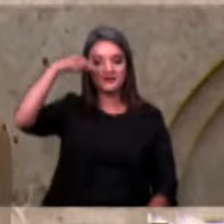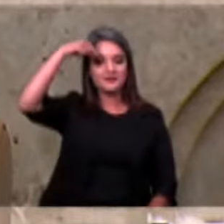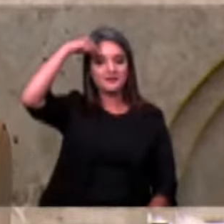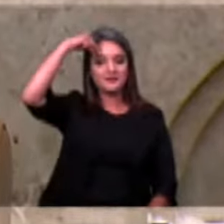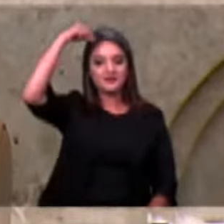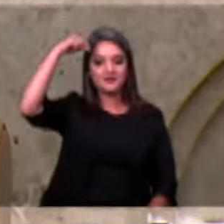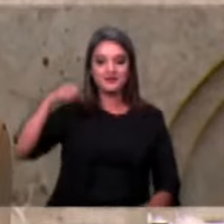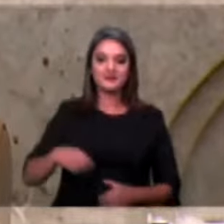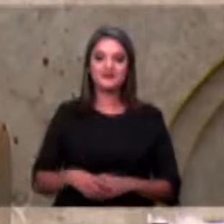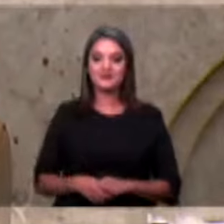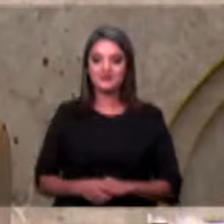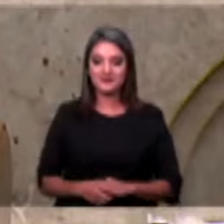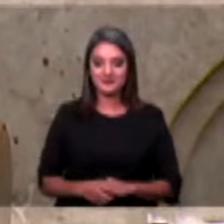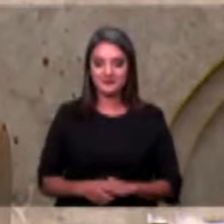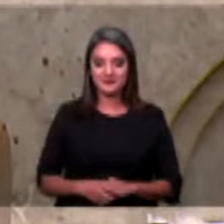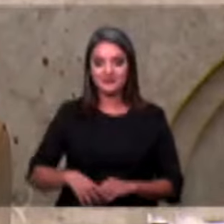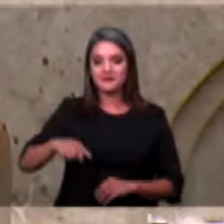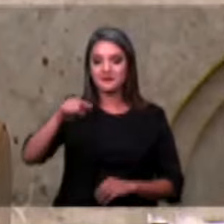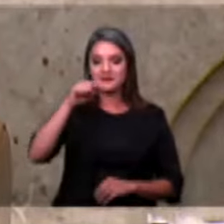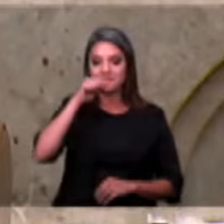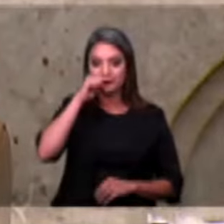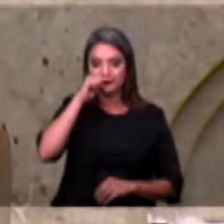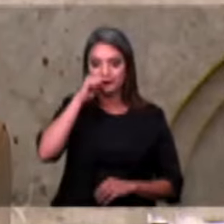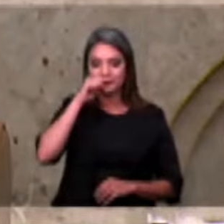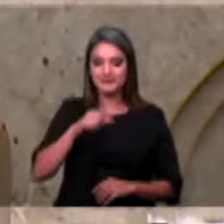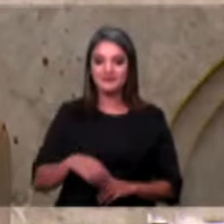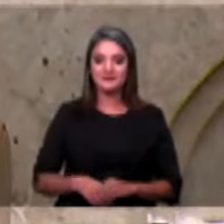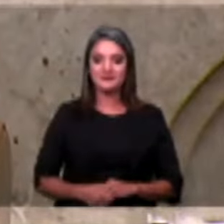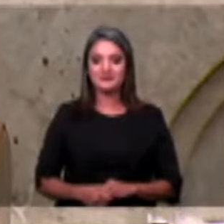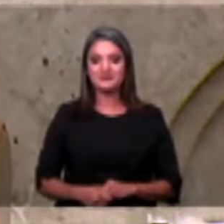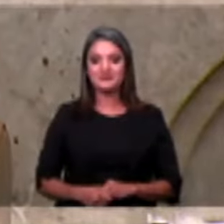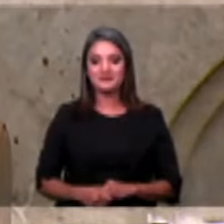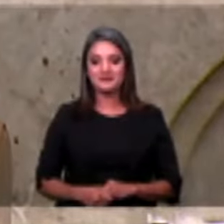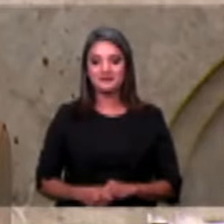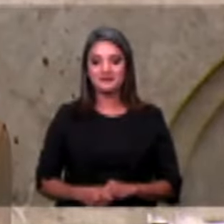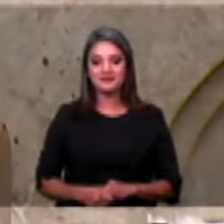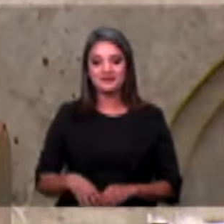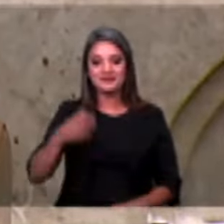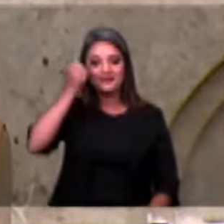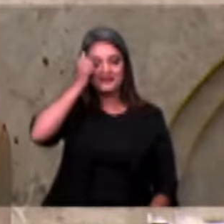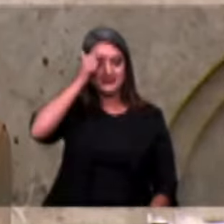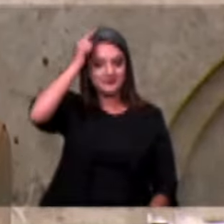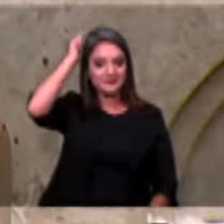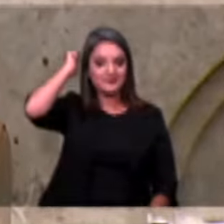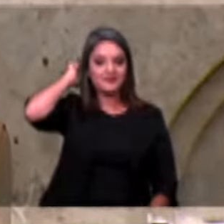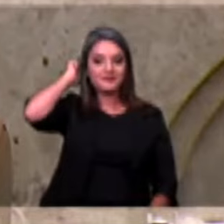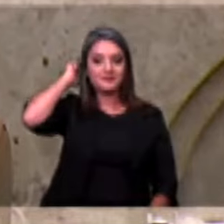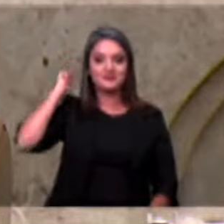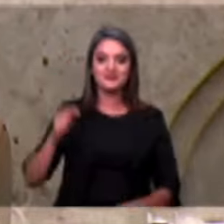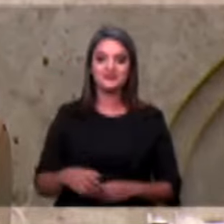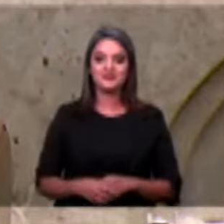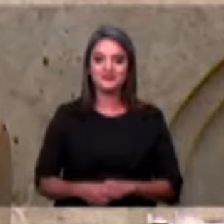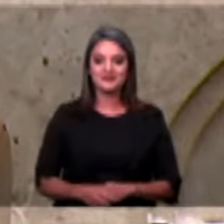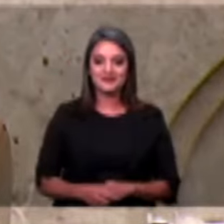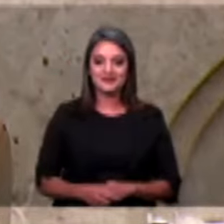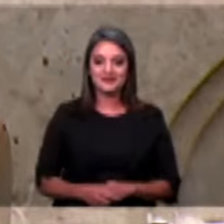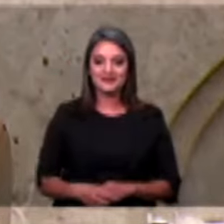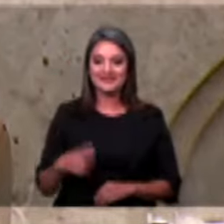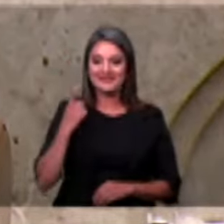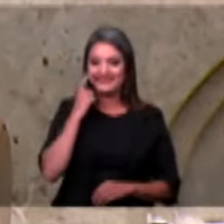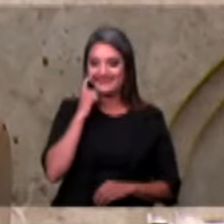Barroso, ministro Edson Fachin, ministro Alexandre de Moraes, ministro